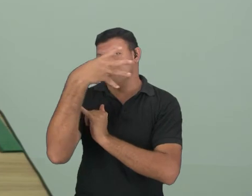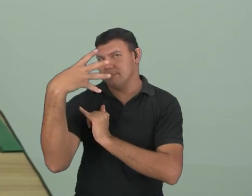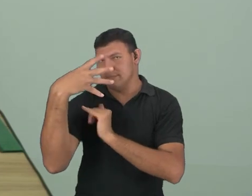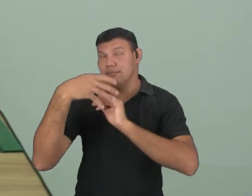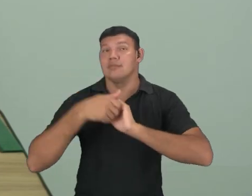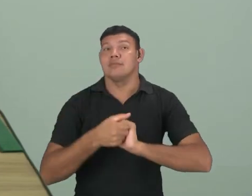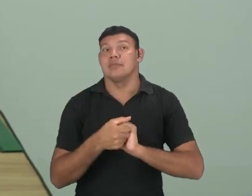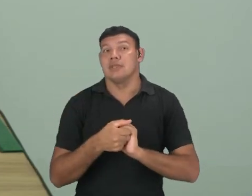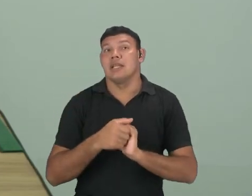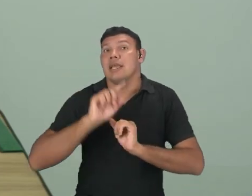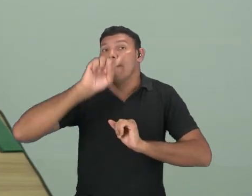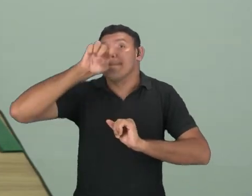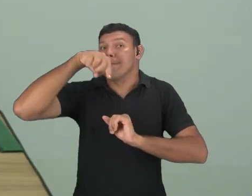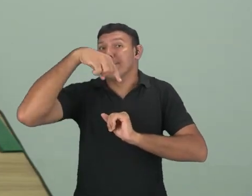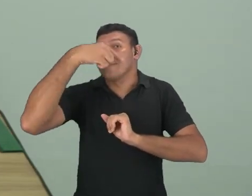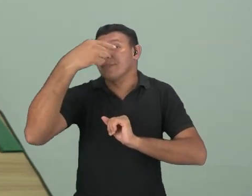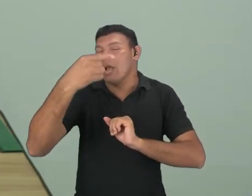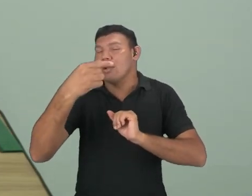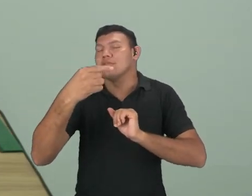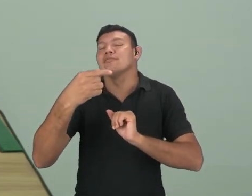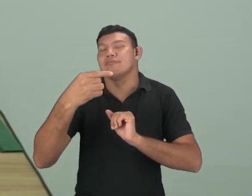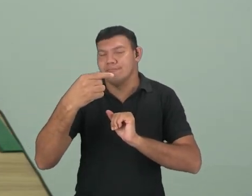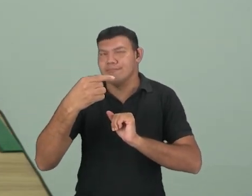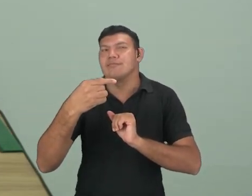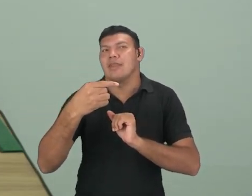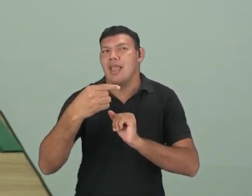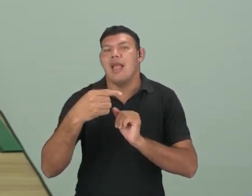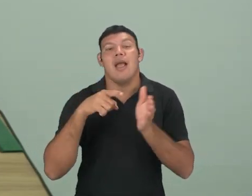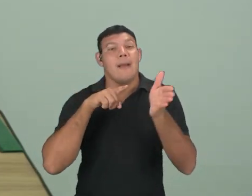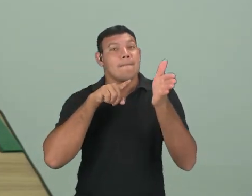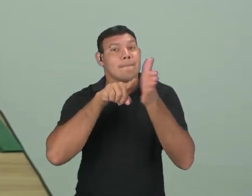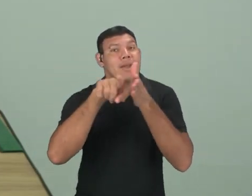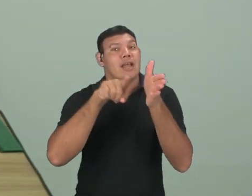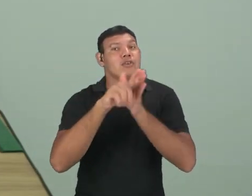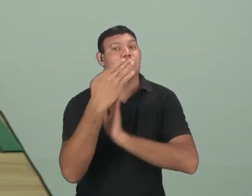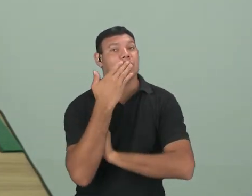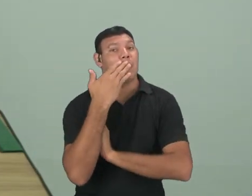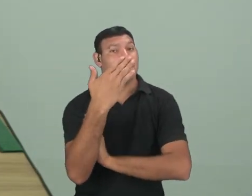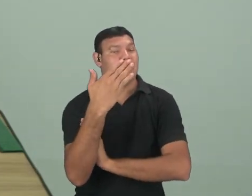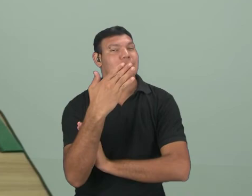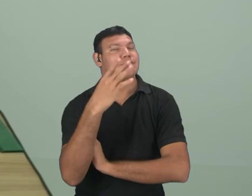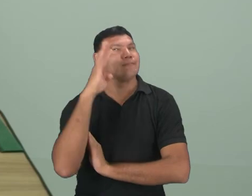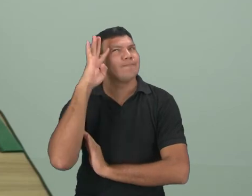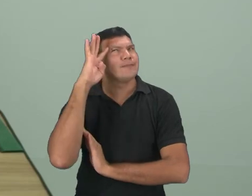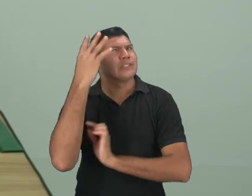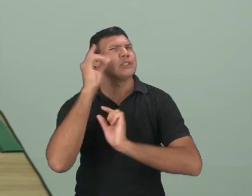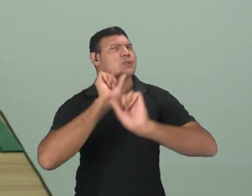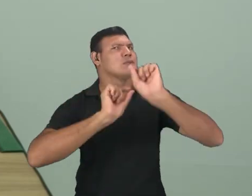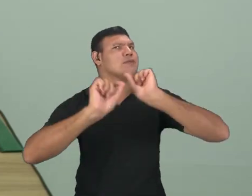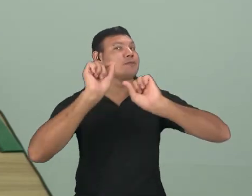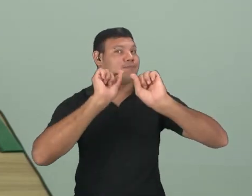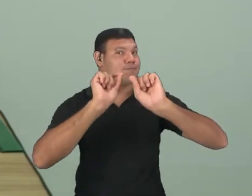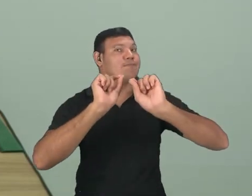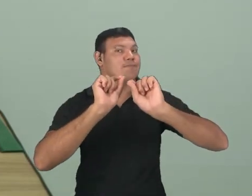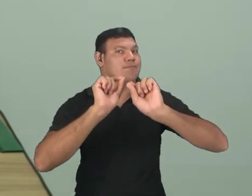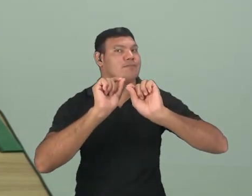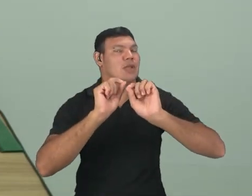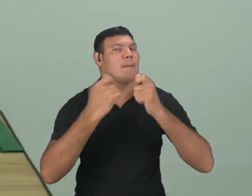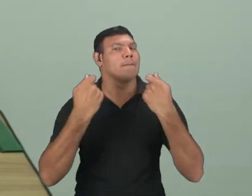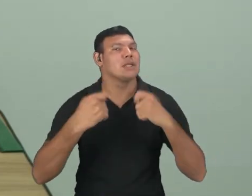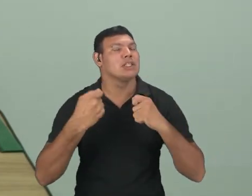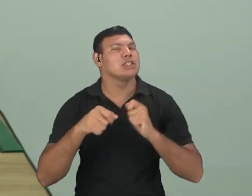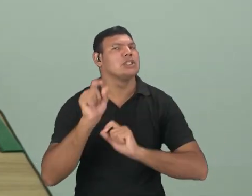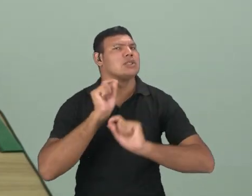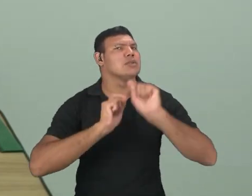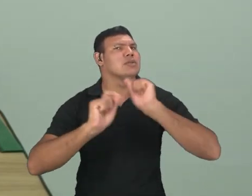que nós tínhamos na tabela. Somente depois nós vimos o que eu tinha que resolver, o que nós tínhamos que resolver.